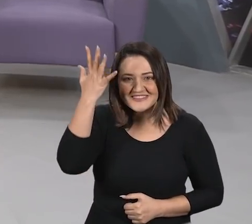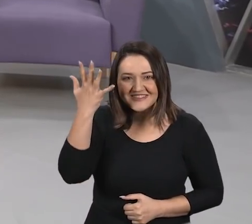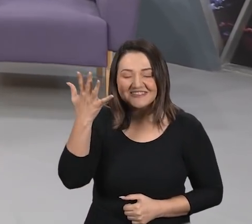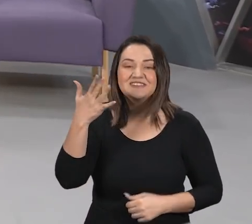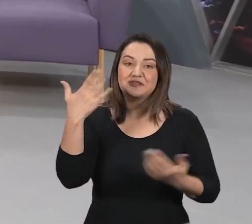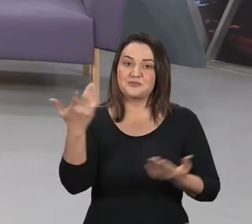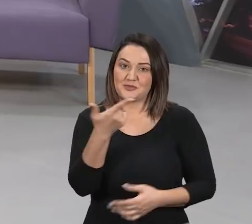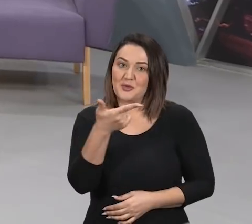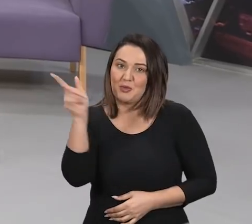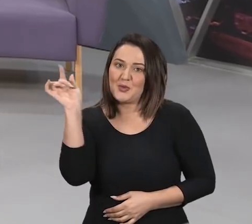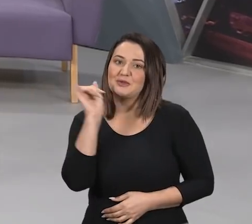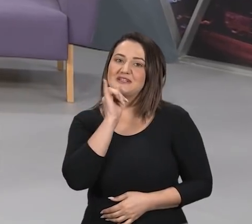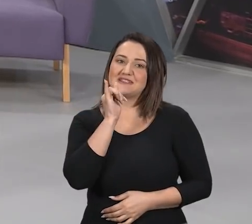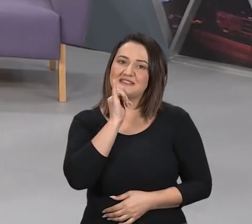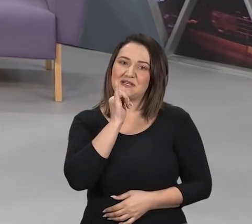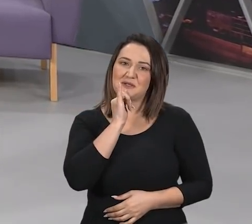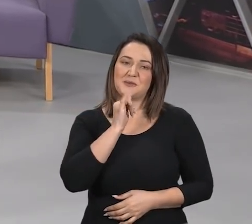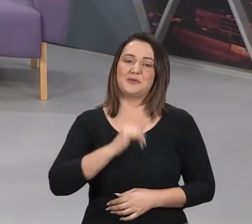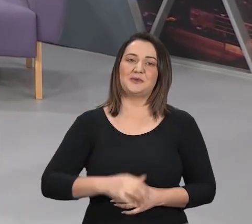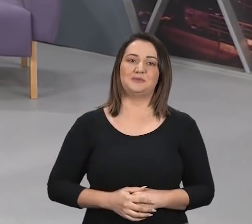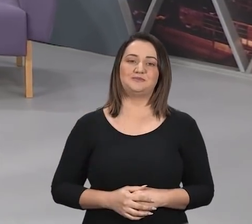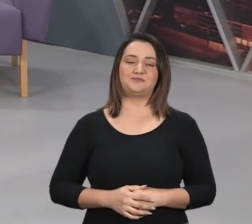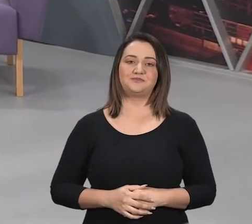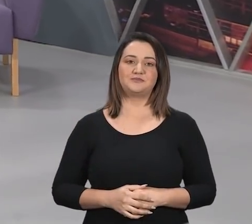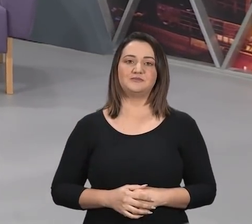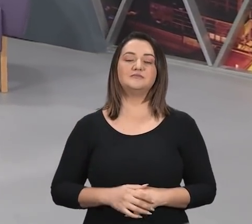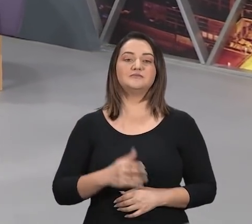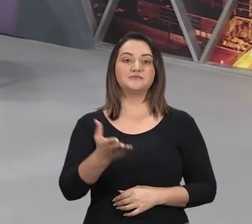como é fácil? Vou dar mais um exemplo,